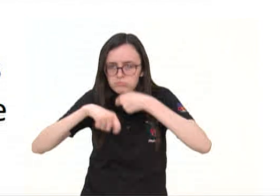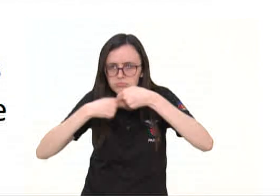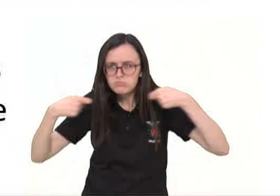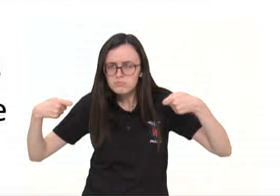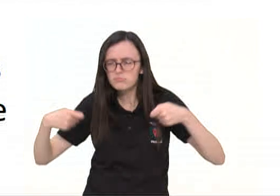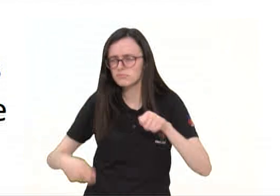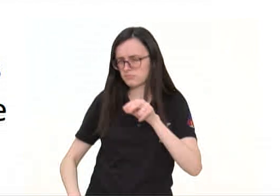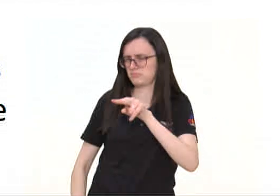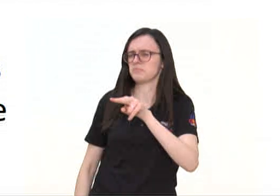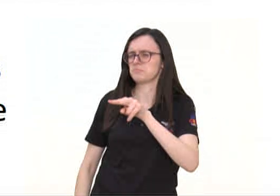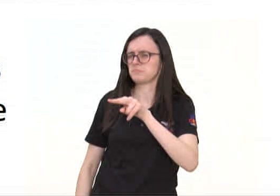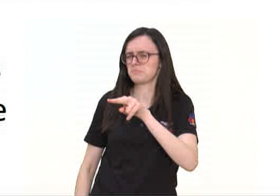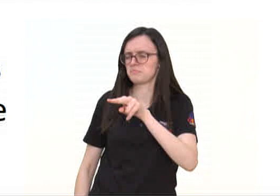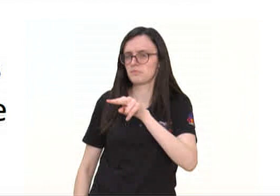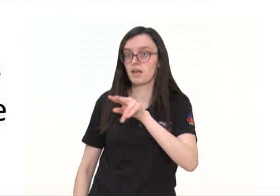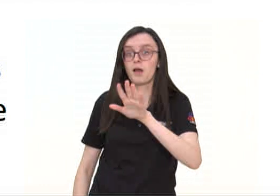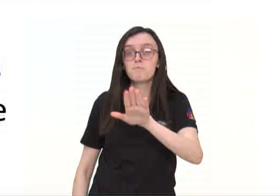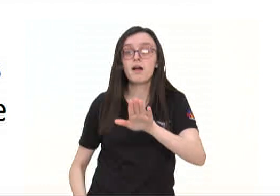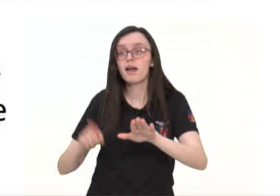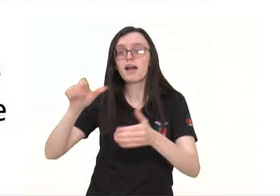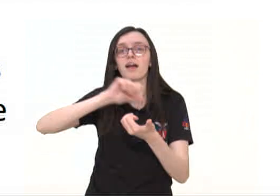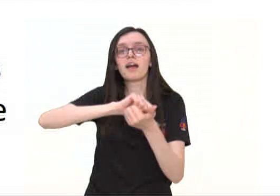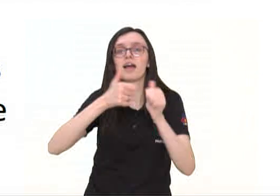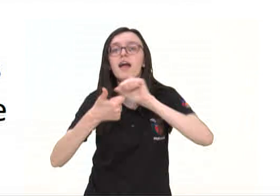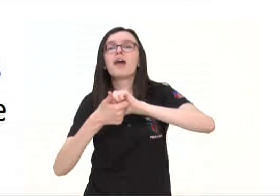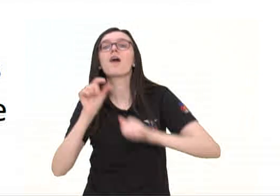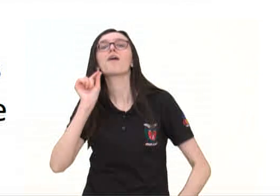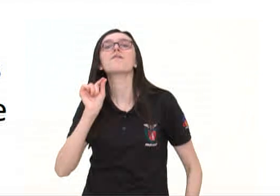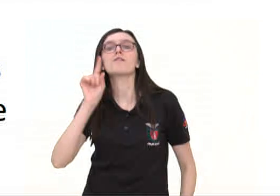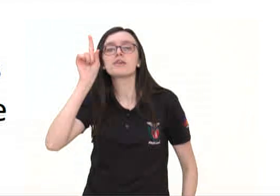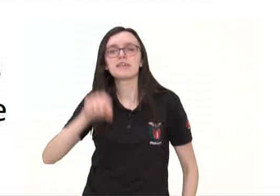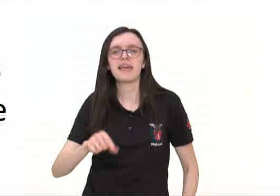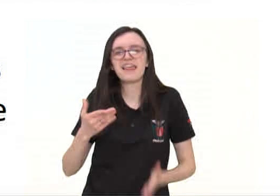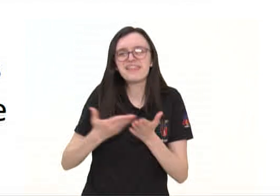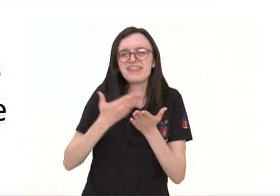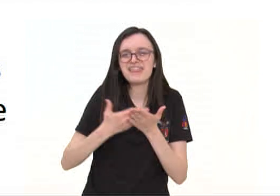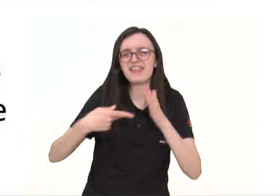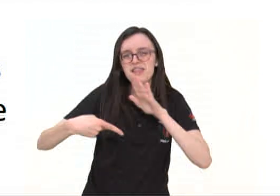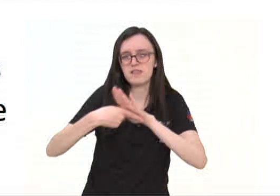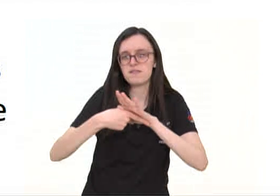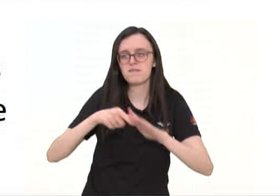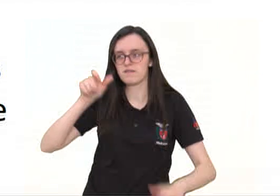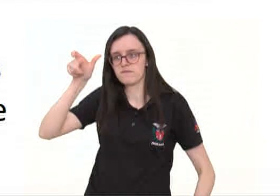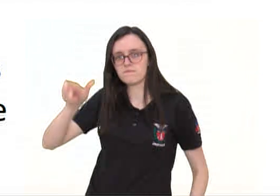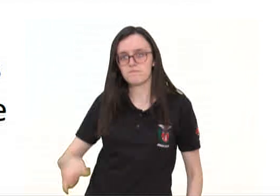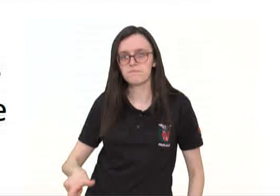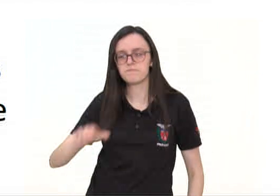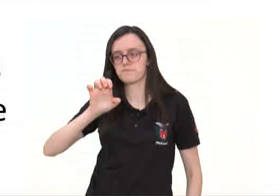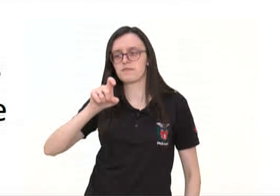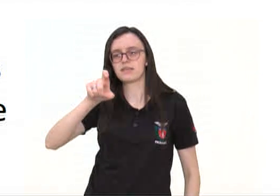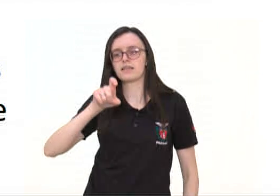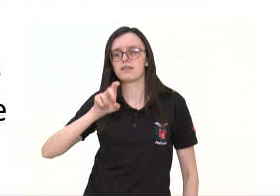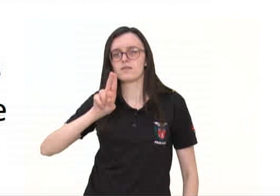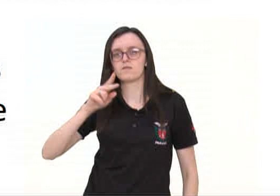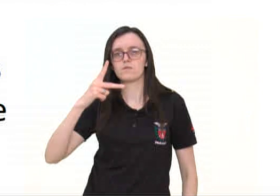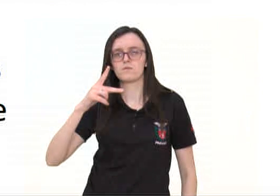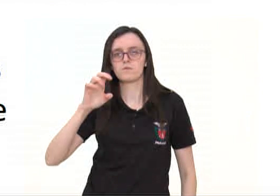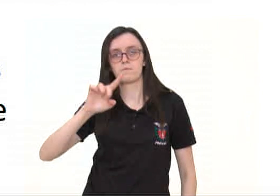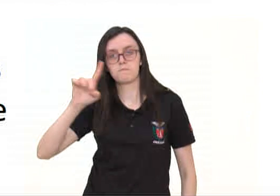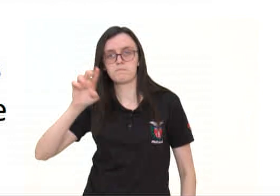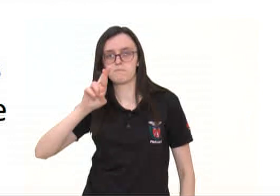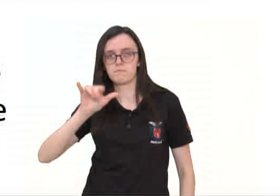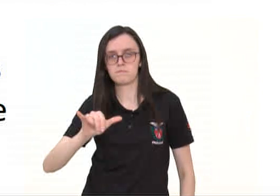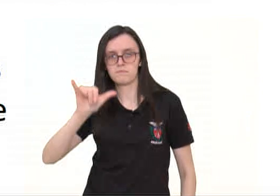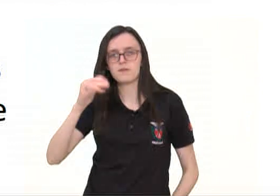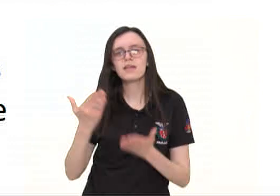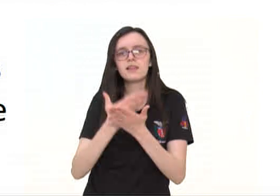atenção. A adaptação do clássico livro O Pequeno Príncipe, de Saint-Exupéry, publicado